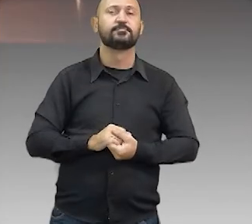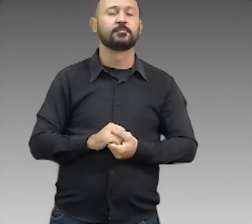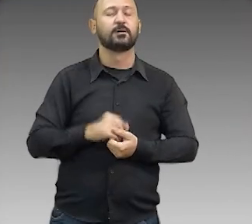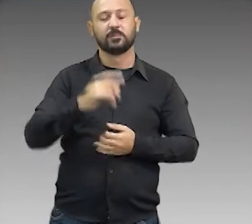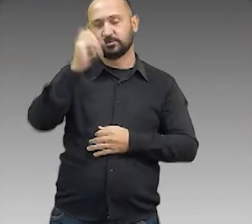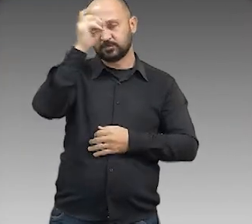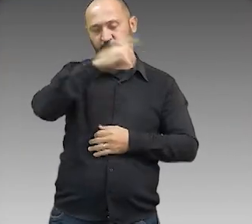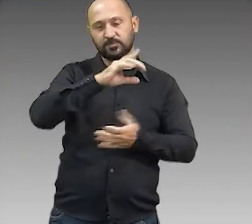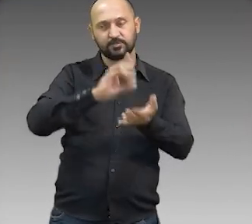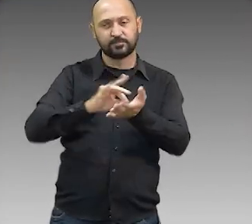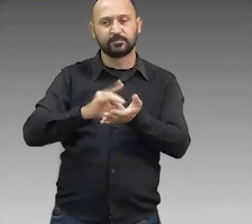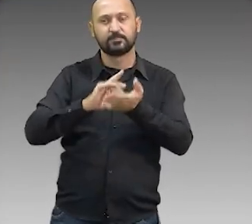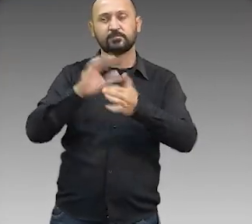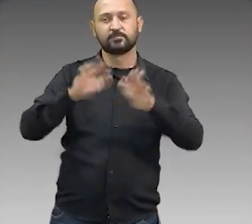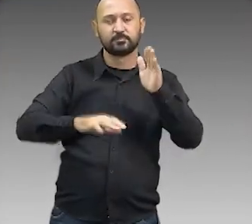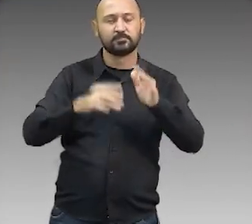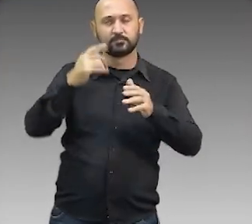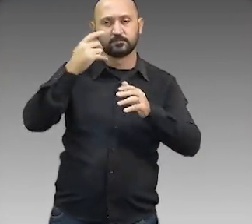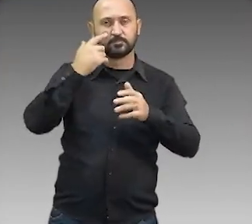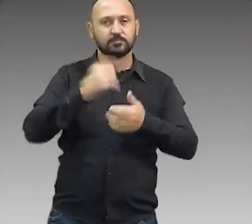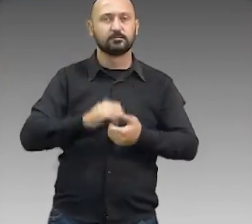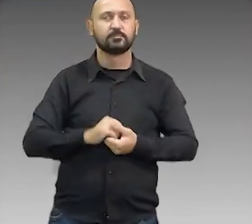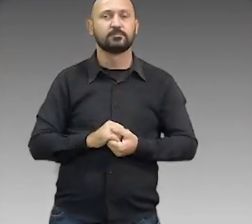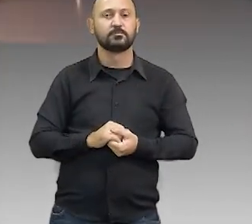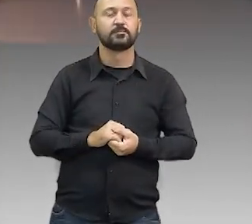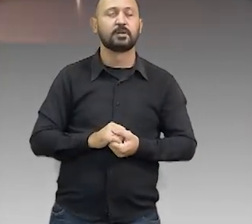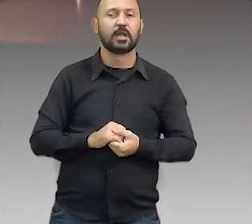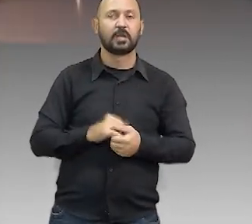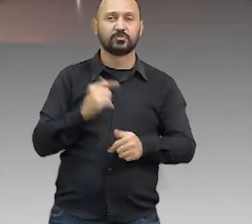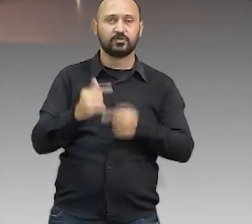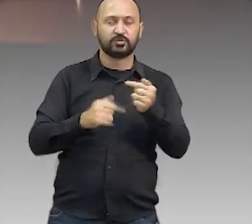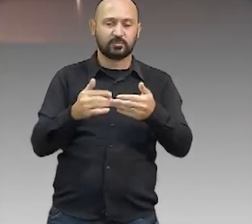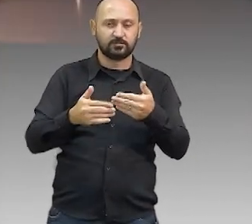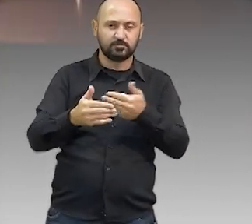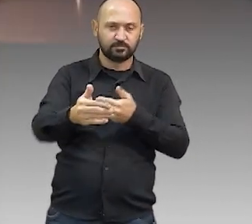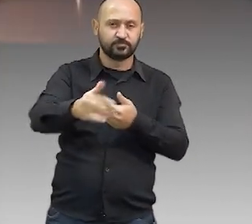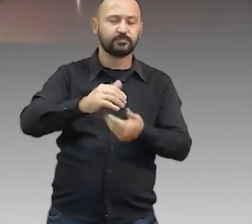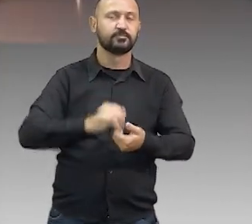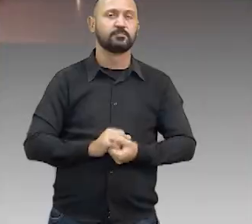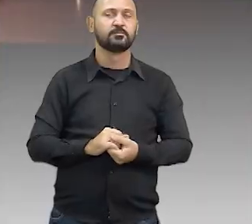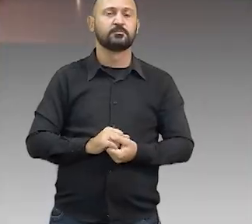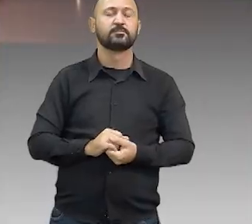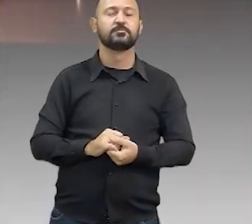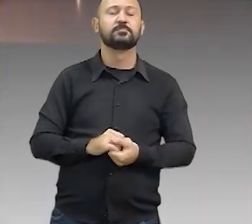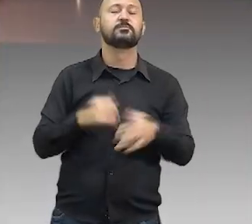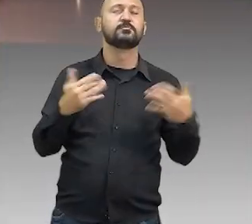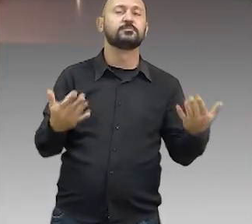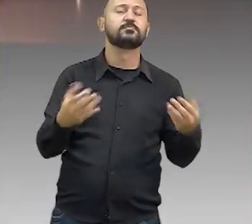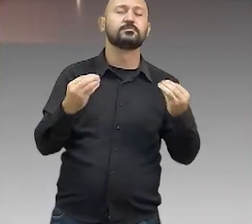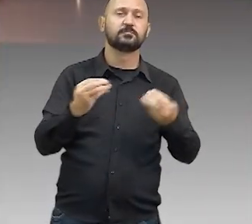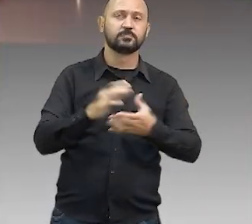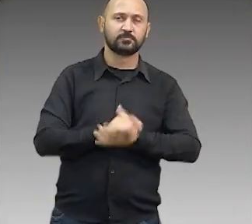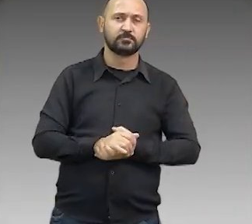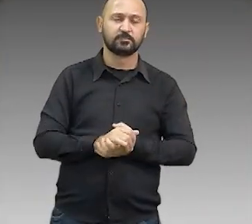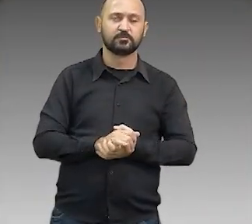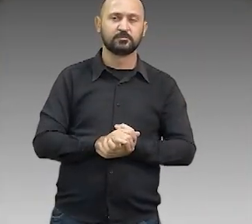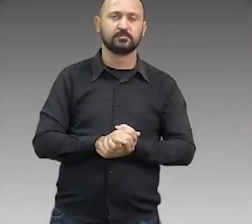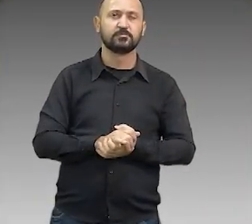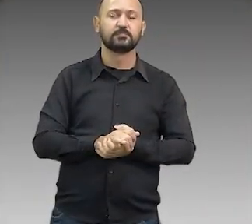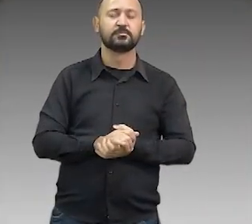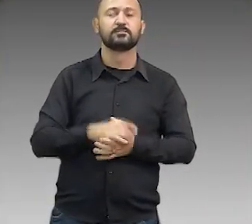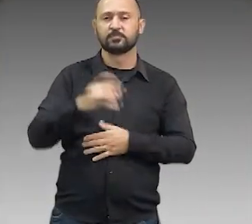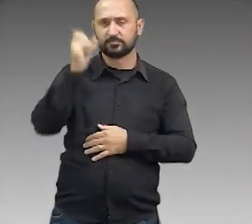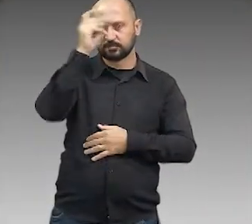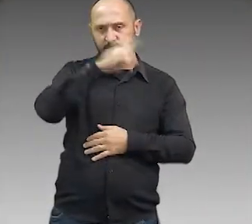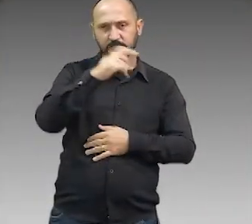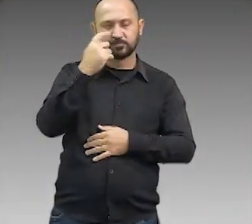verdade. Talvez seja uma crise geracional. Bom, e como o nosso ser humano isso. Tá muito complicado. E como o